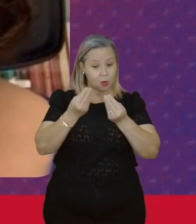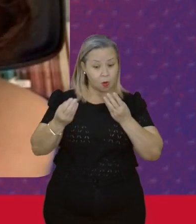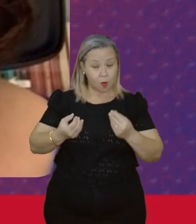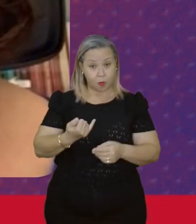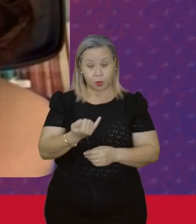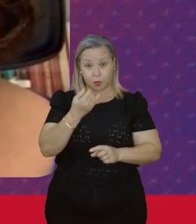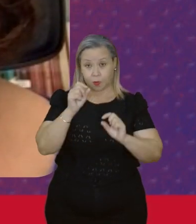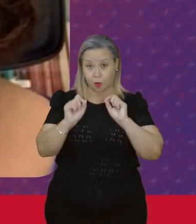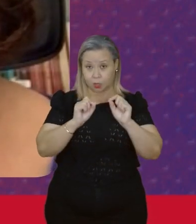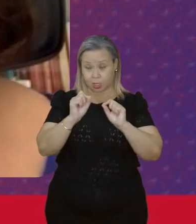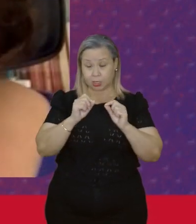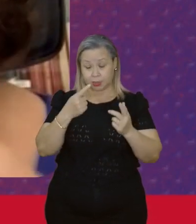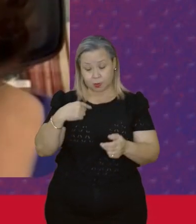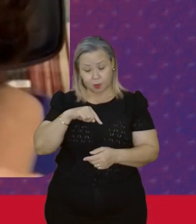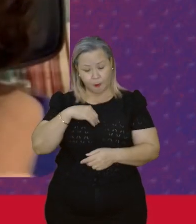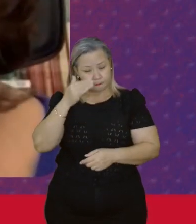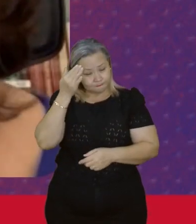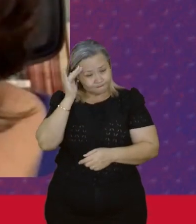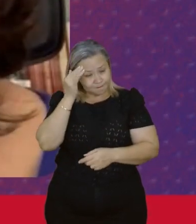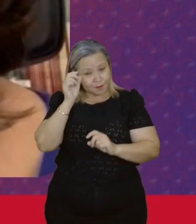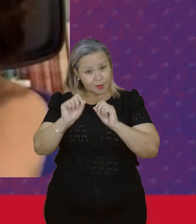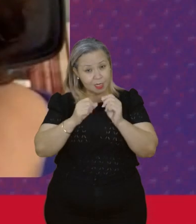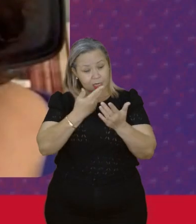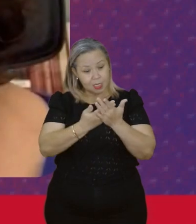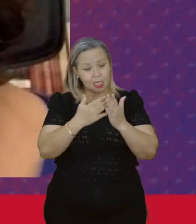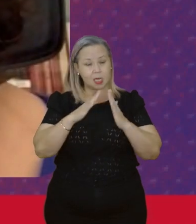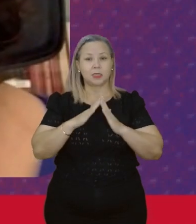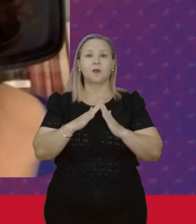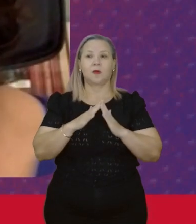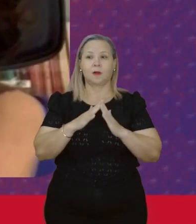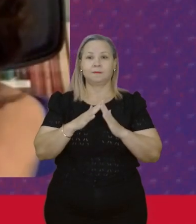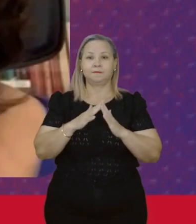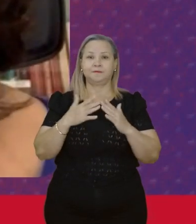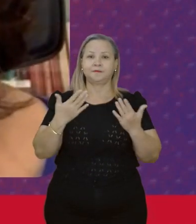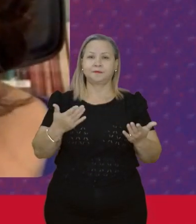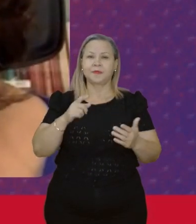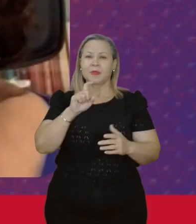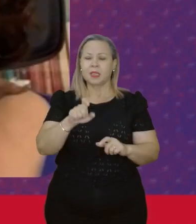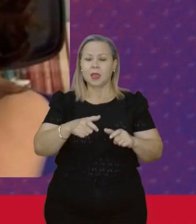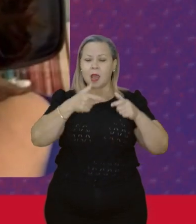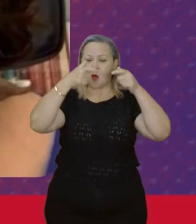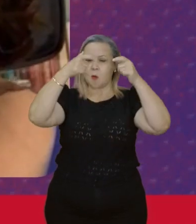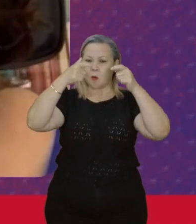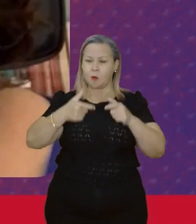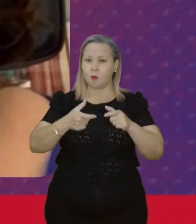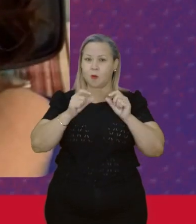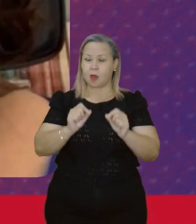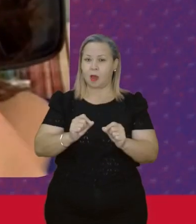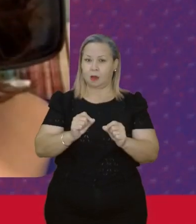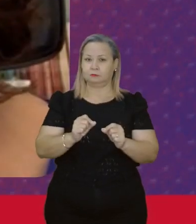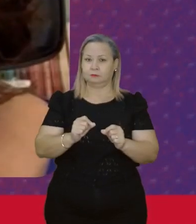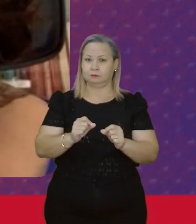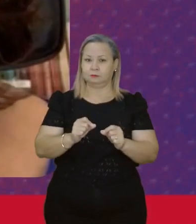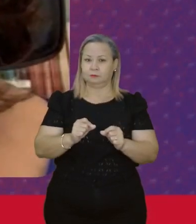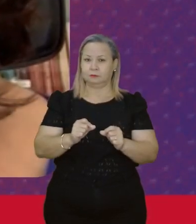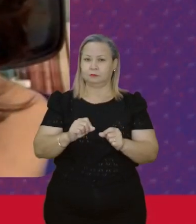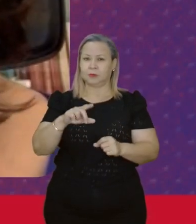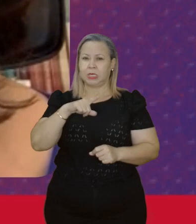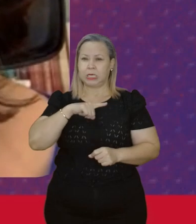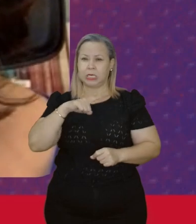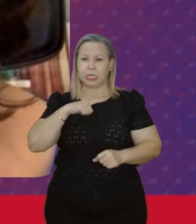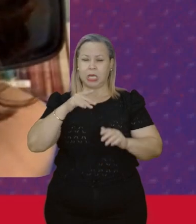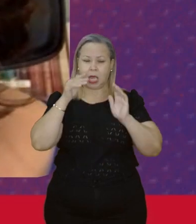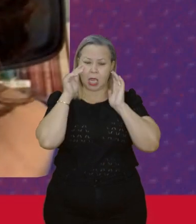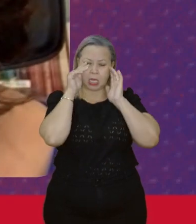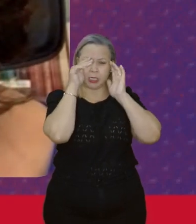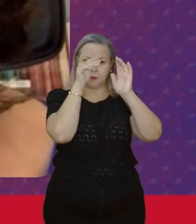nós entendamos que a escola é um lugar onde o respeito à